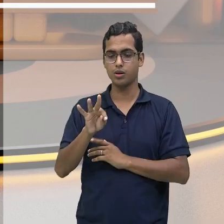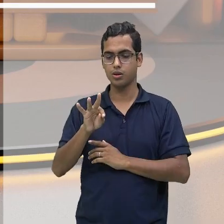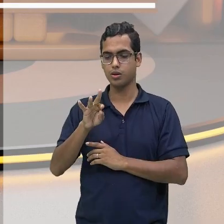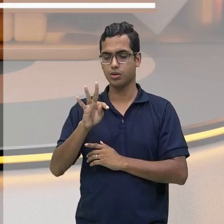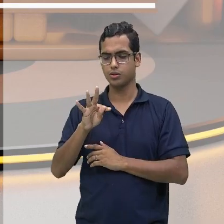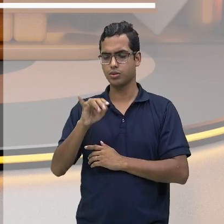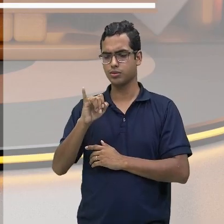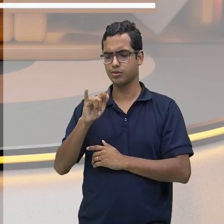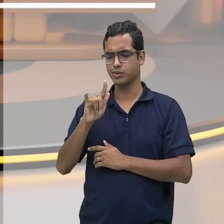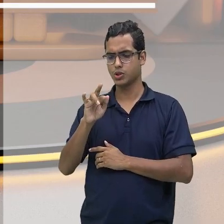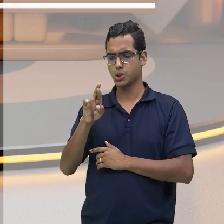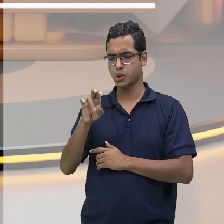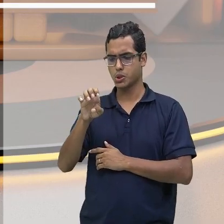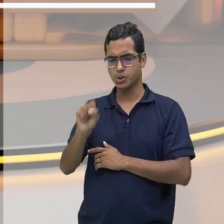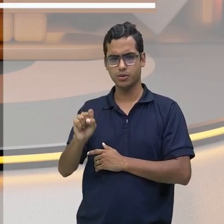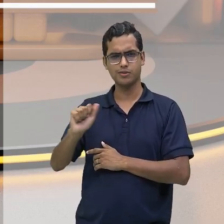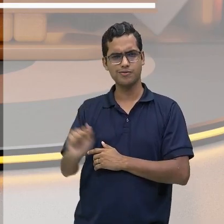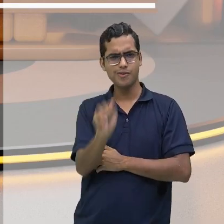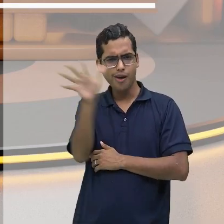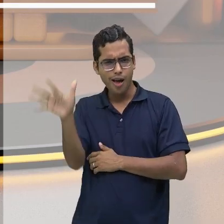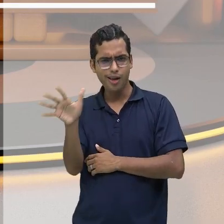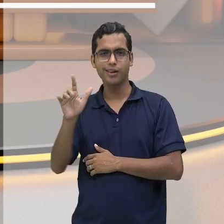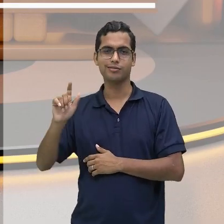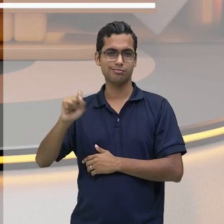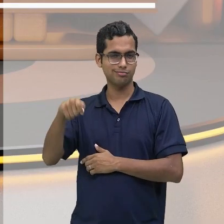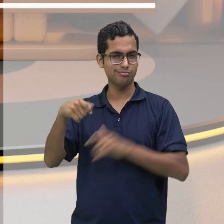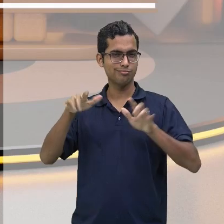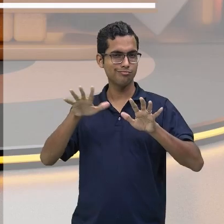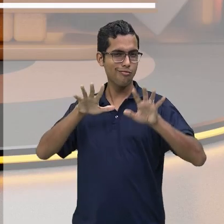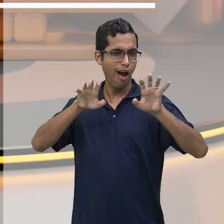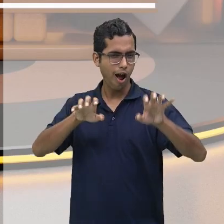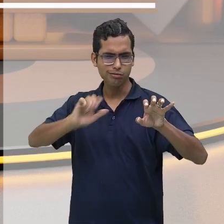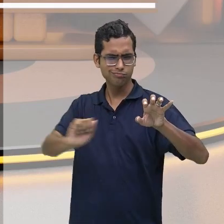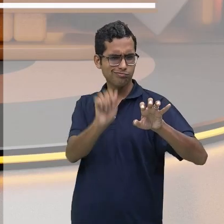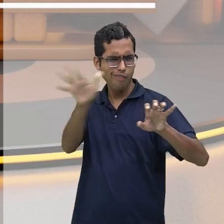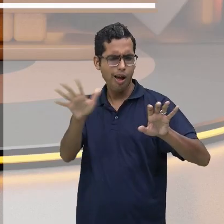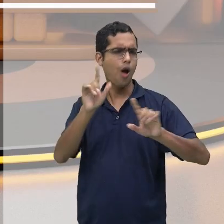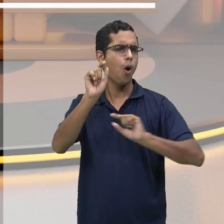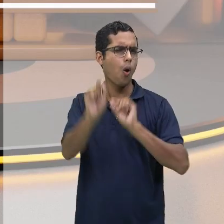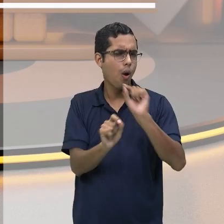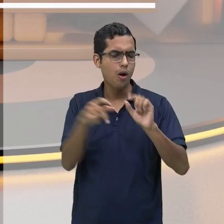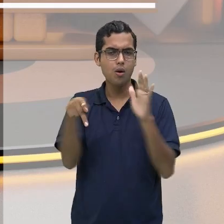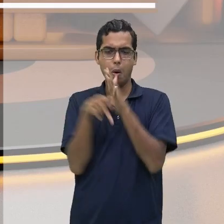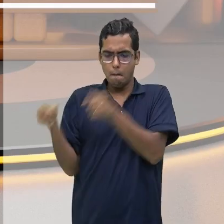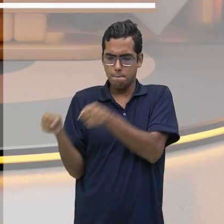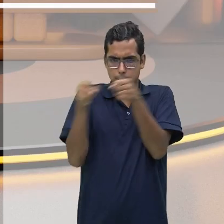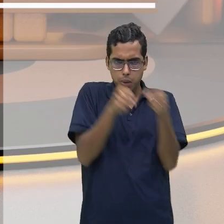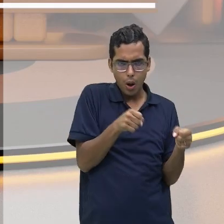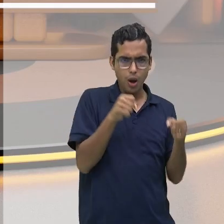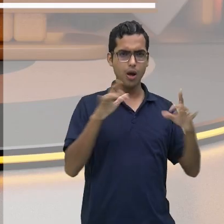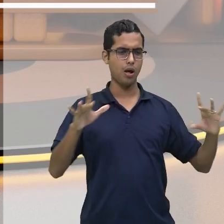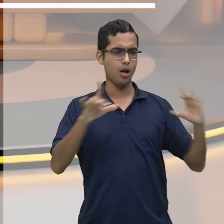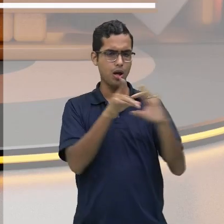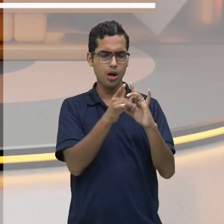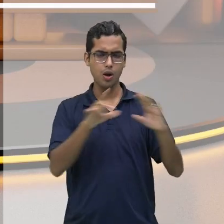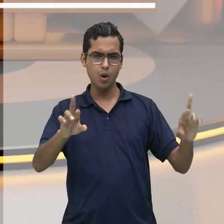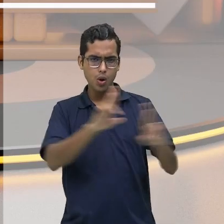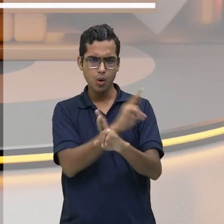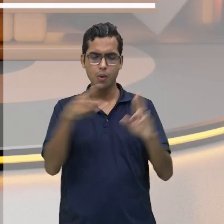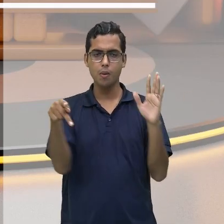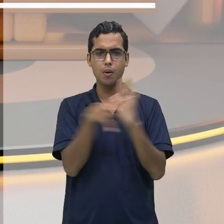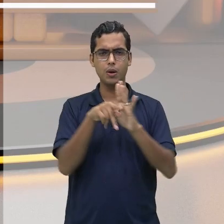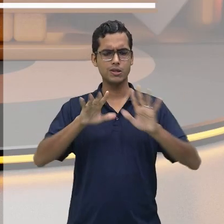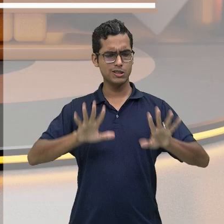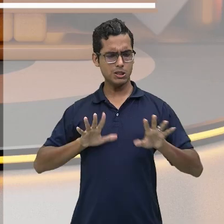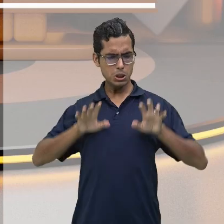falando, tigres asiáticos, poder, né, relacionado ao animal, tigre, e asiáticos